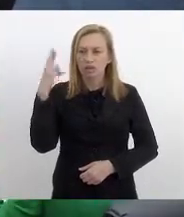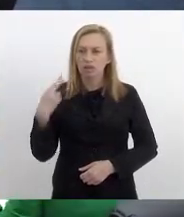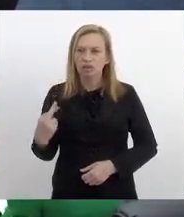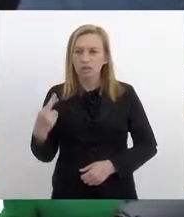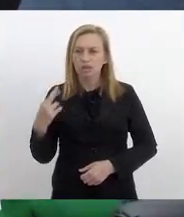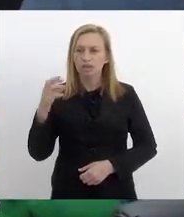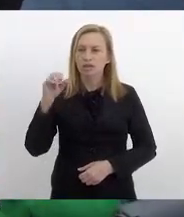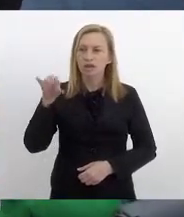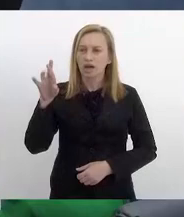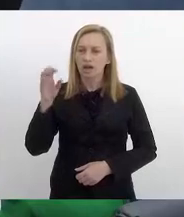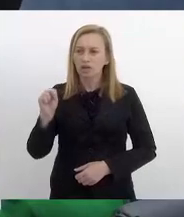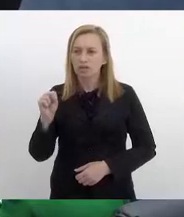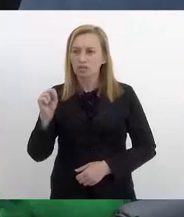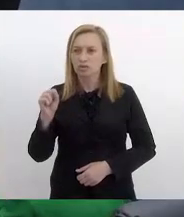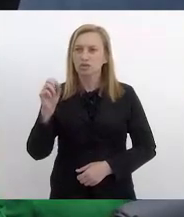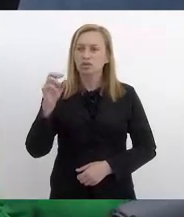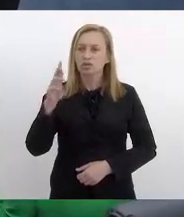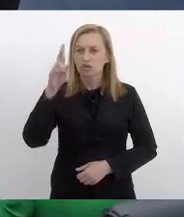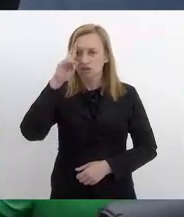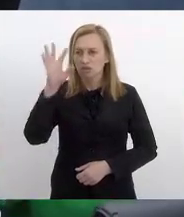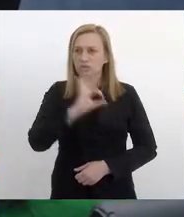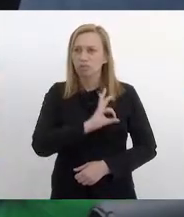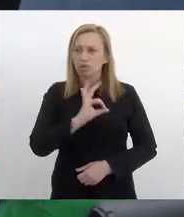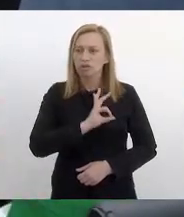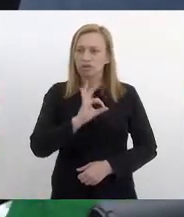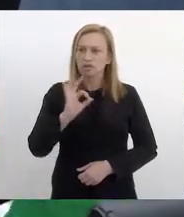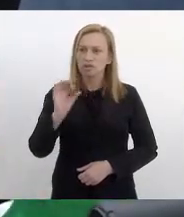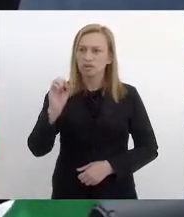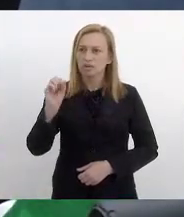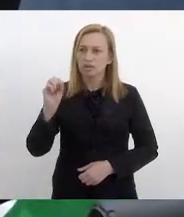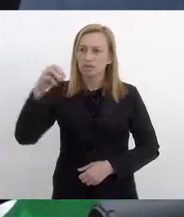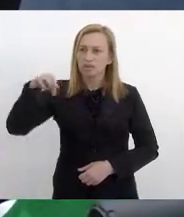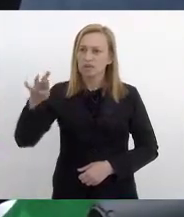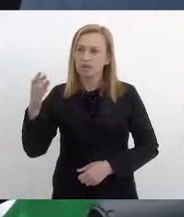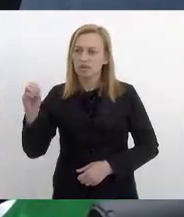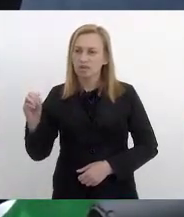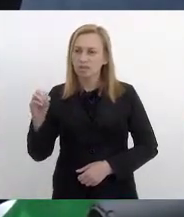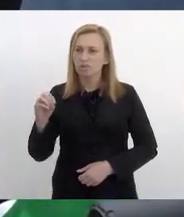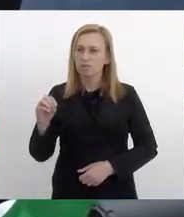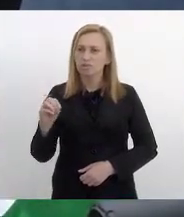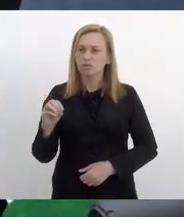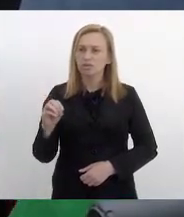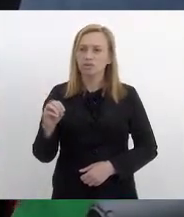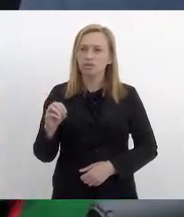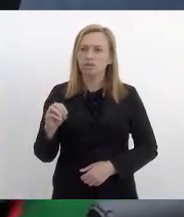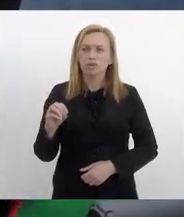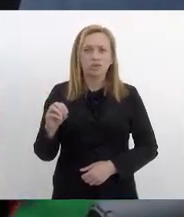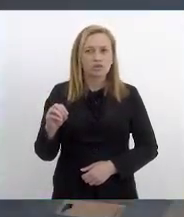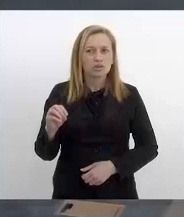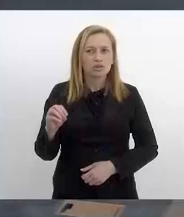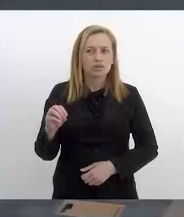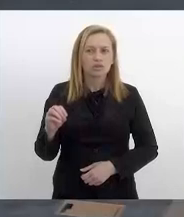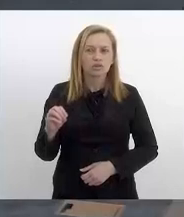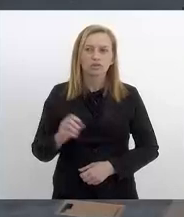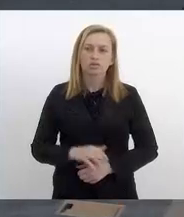Macedo, Coronel Salema, Coronel Marcelo do Seu Dino, Amorim, Bebeto, Jaumi,